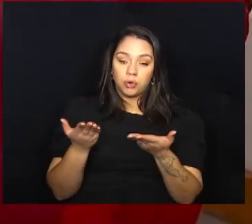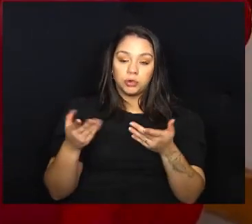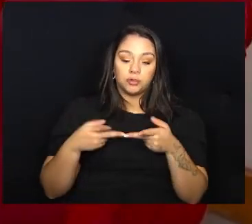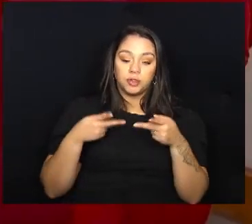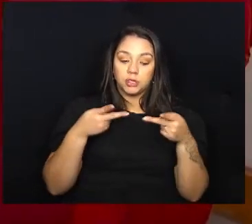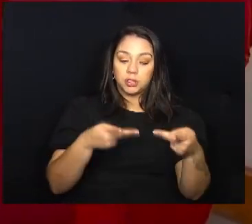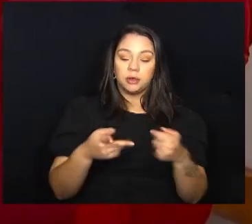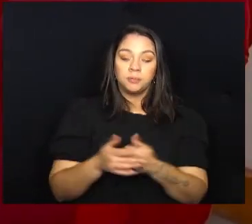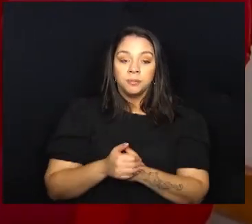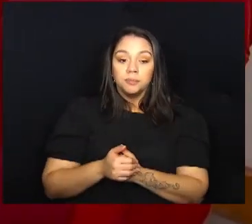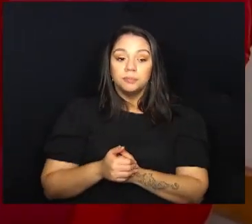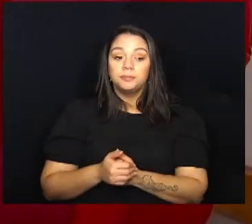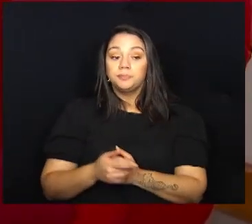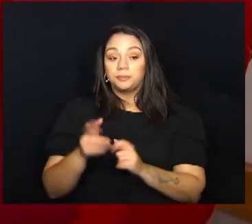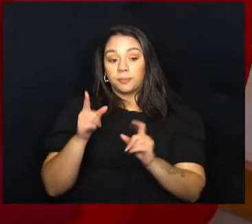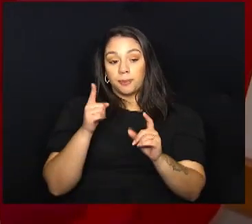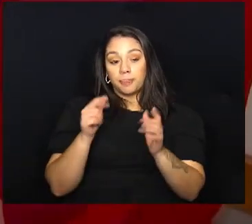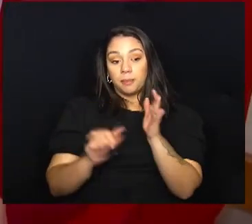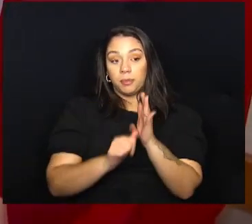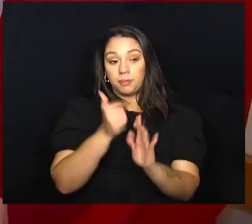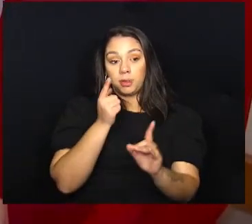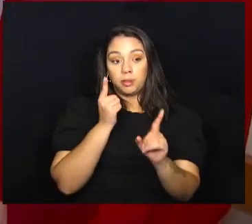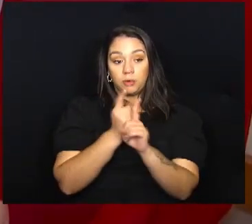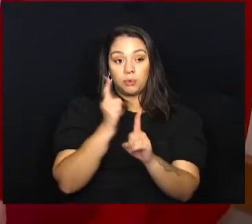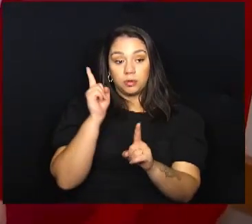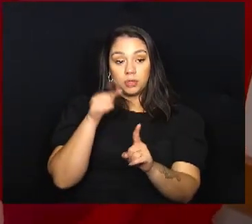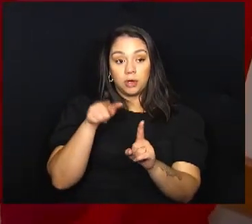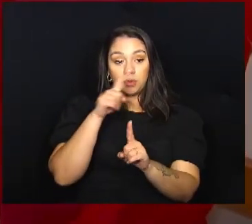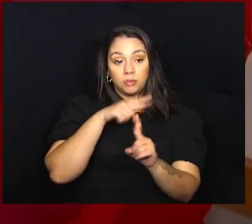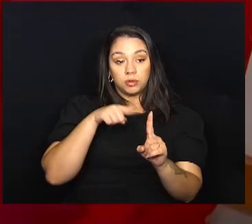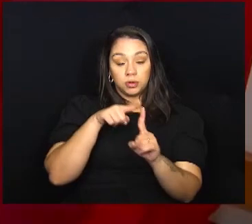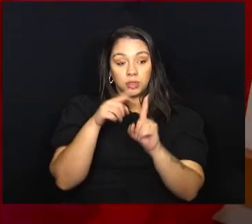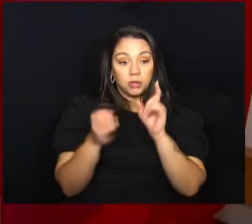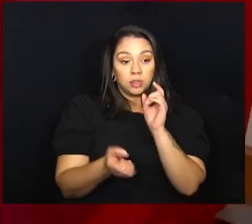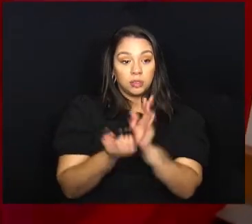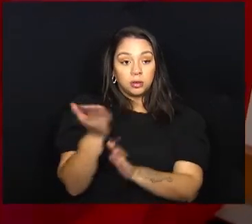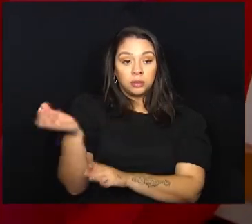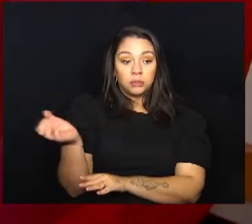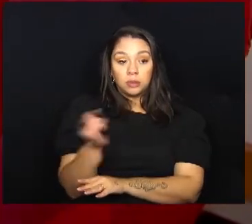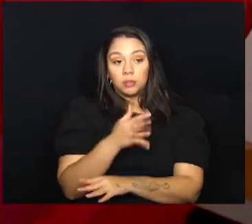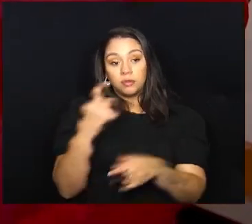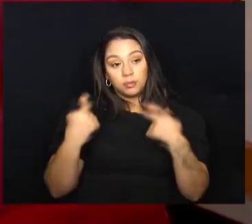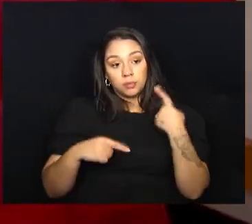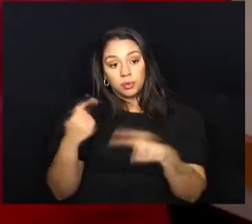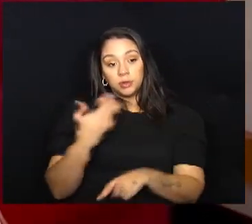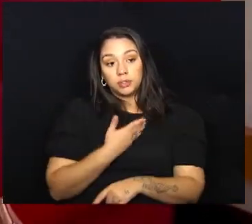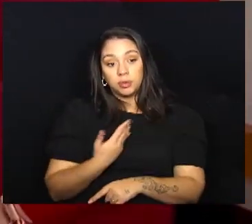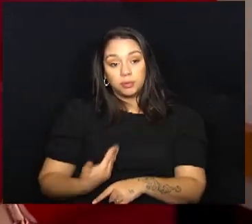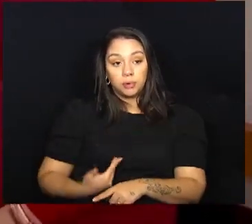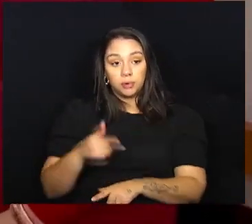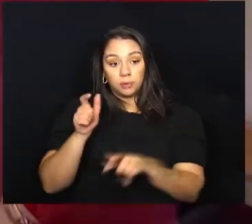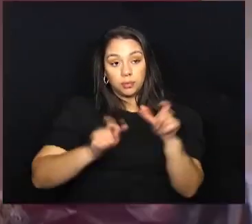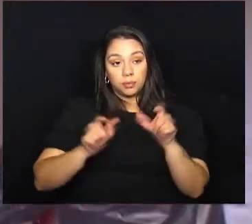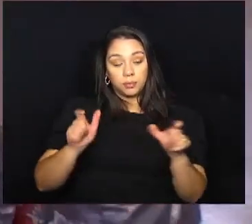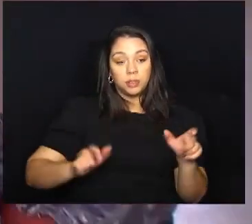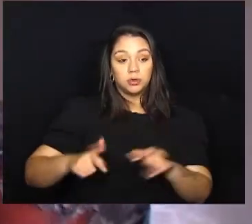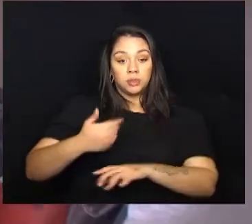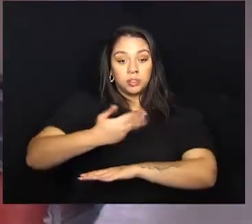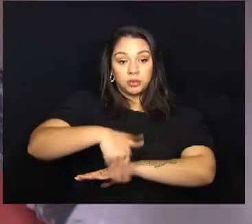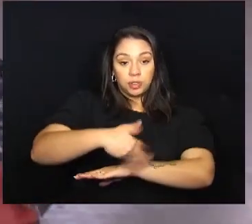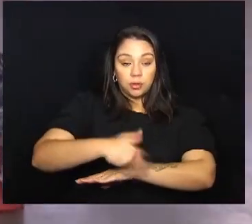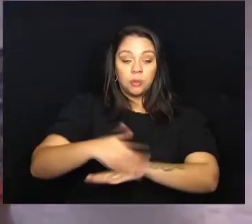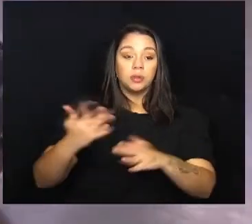teve como objetivo a aproximação e formulação de novas políticas públicas para as pessoas em situação de rua,